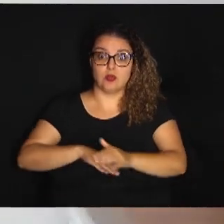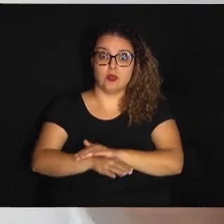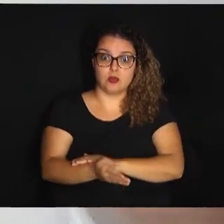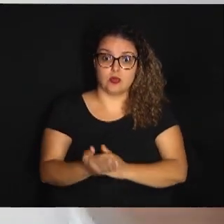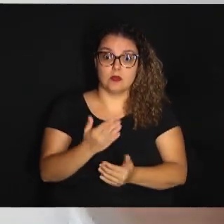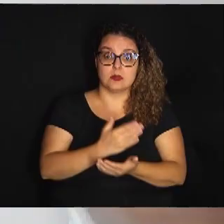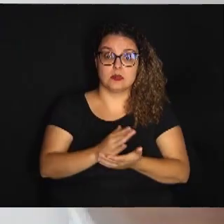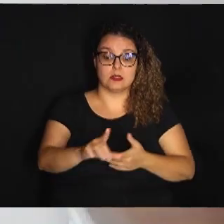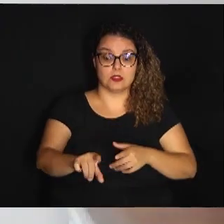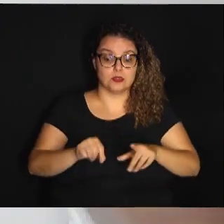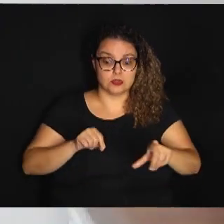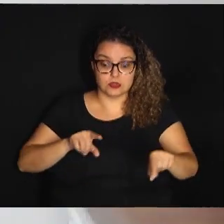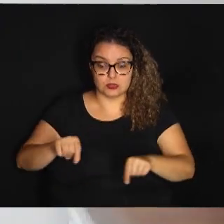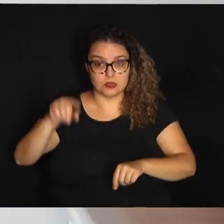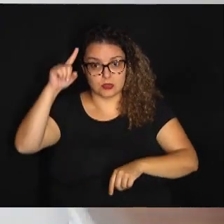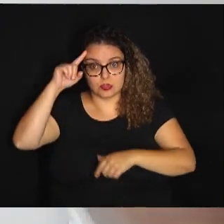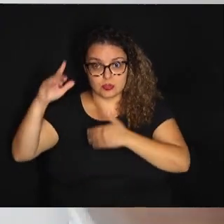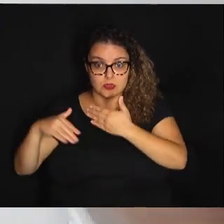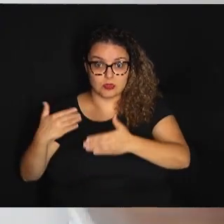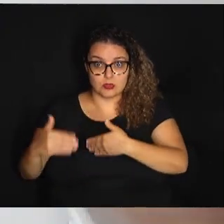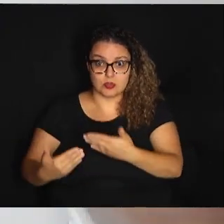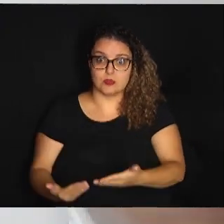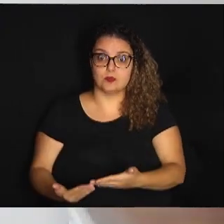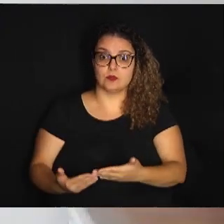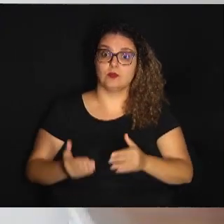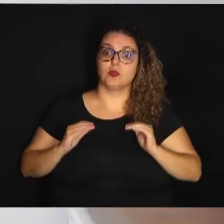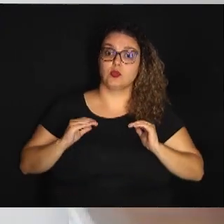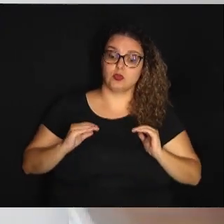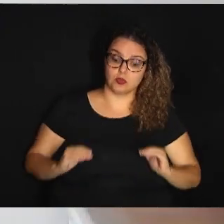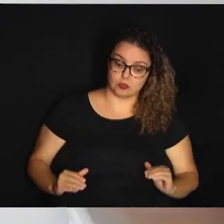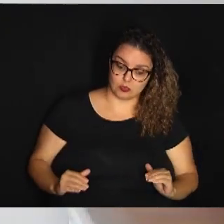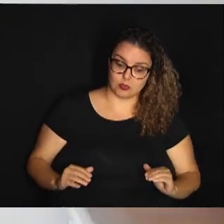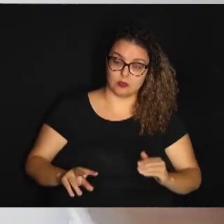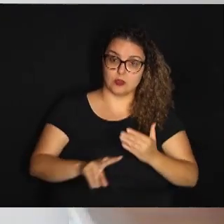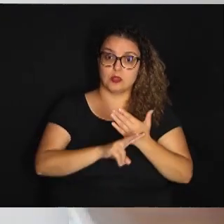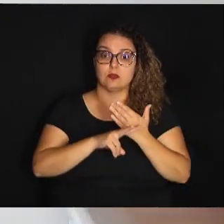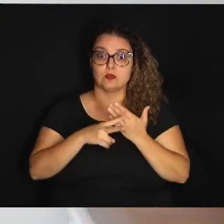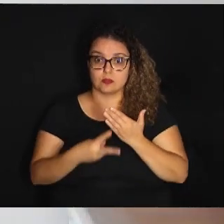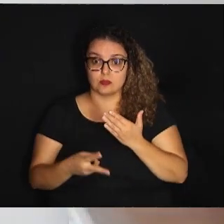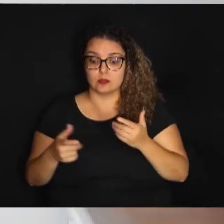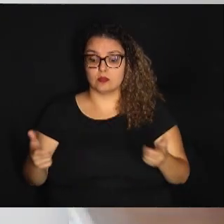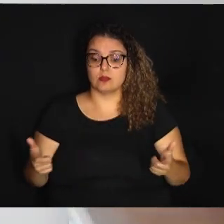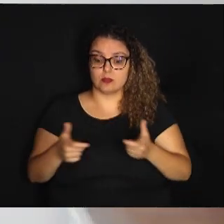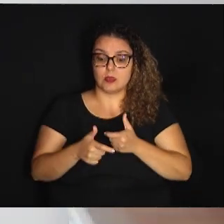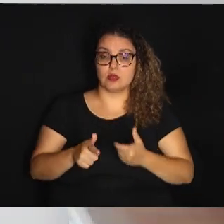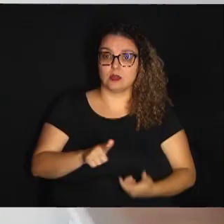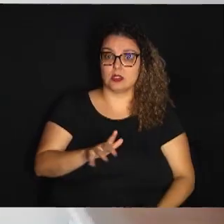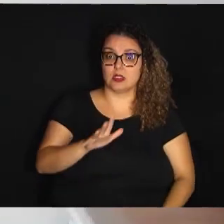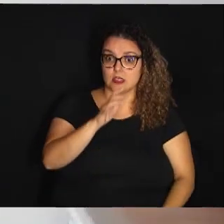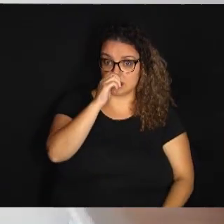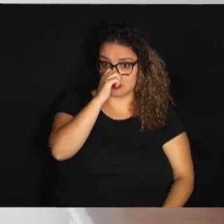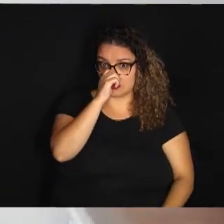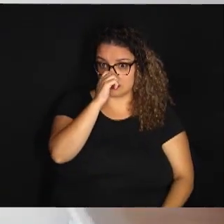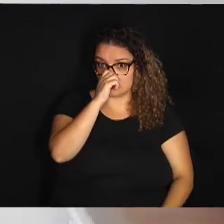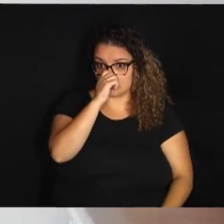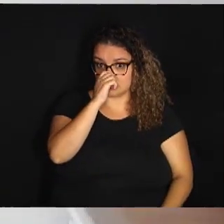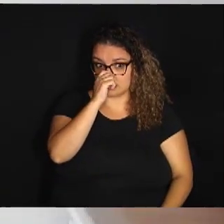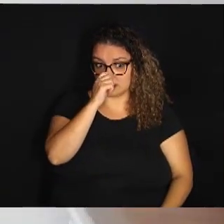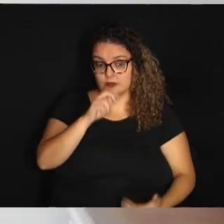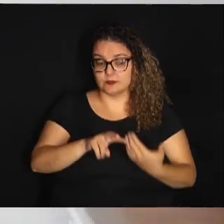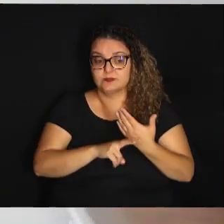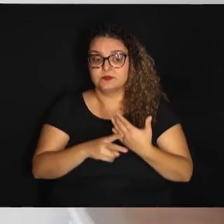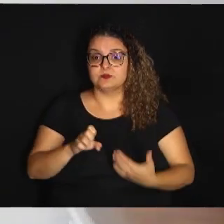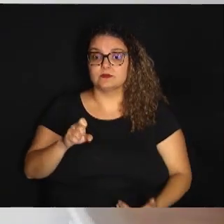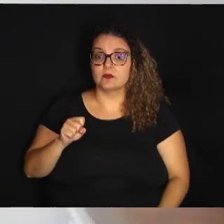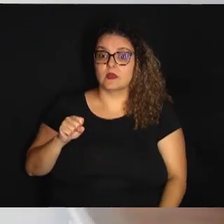Então, é a gente começar a fazer escolhas no nosso dia a dia por comportamentos que gerem menor gases, né? Uma